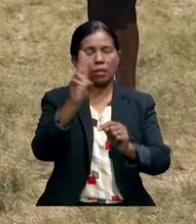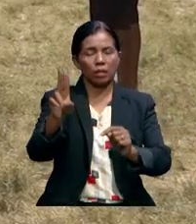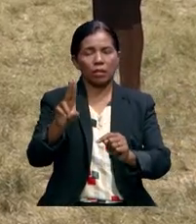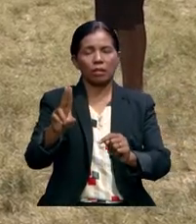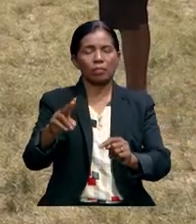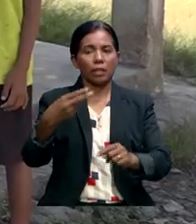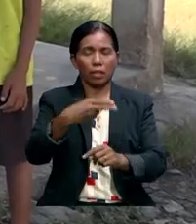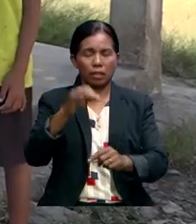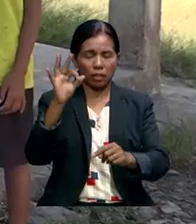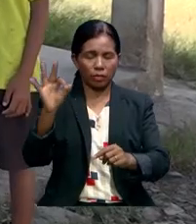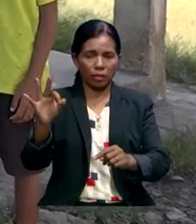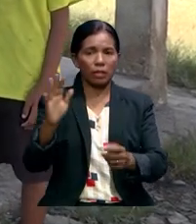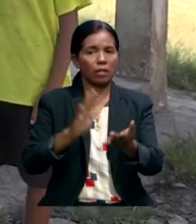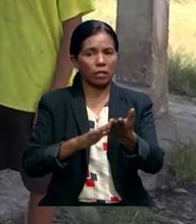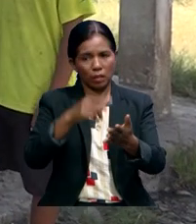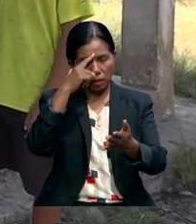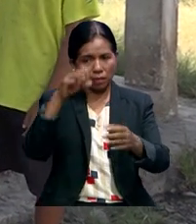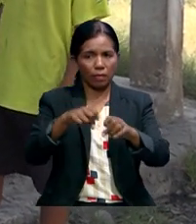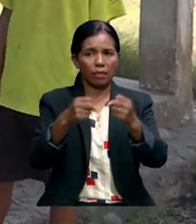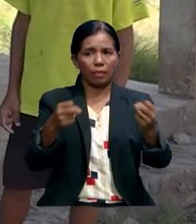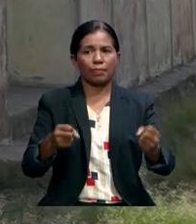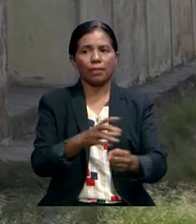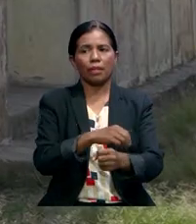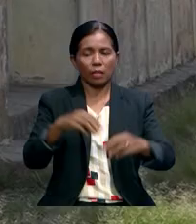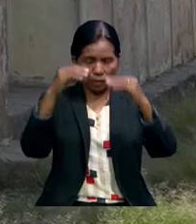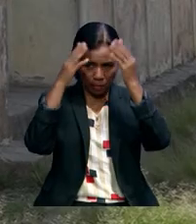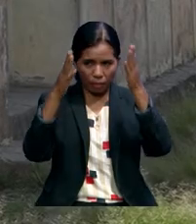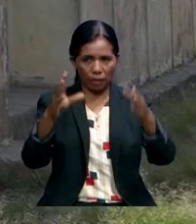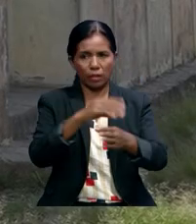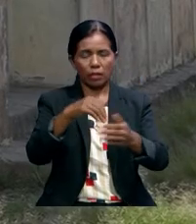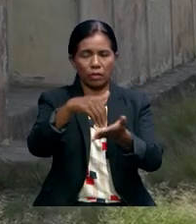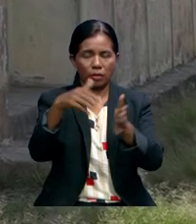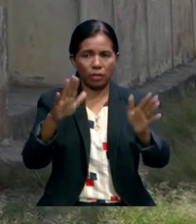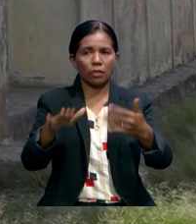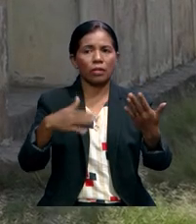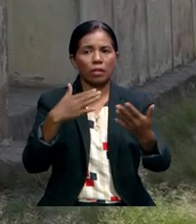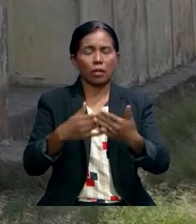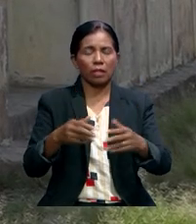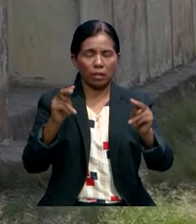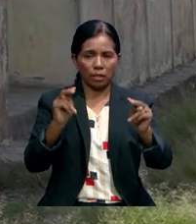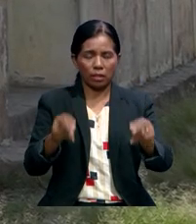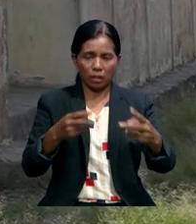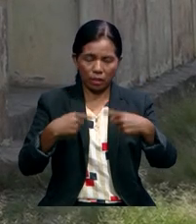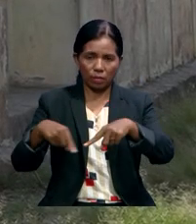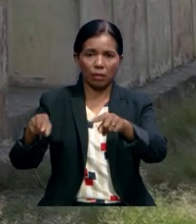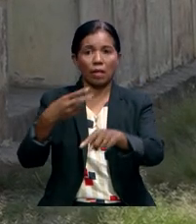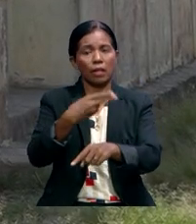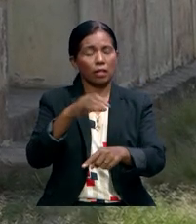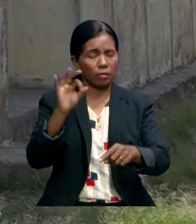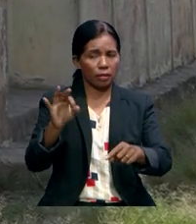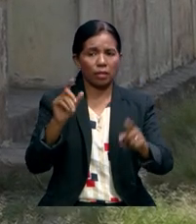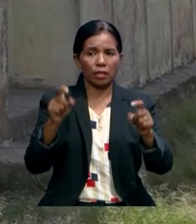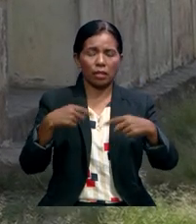de banho escola nian tambaladiak. No neho questão ne profesor no estudante Sira, bain hira e necessidade atu ba Harishfatin, obrigado